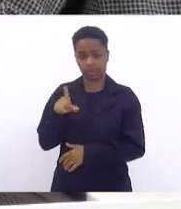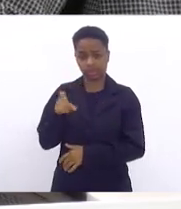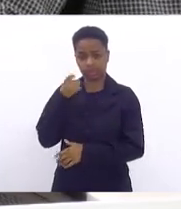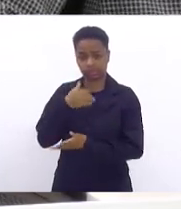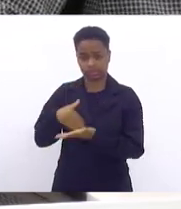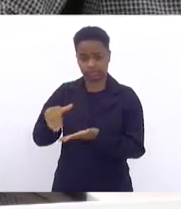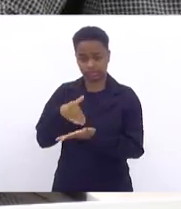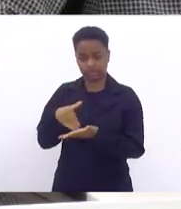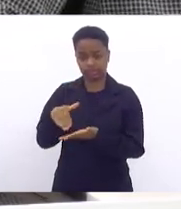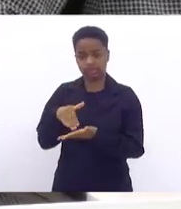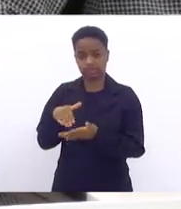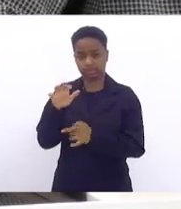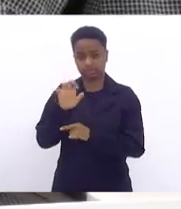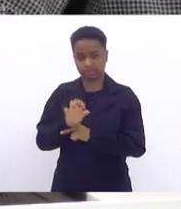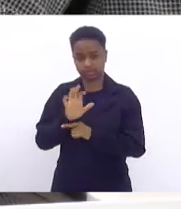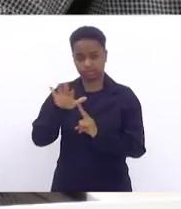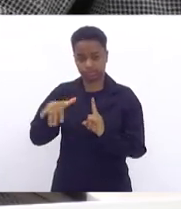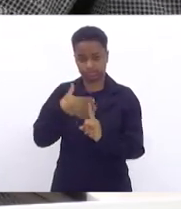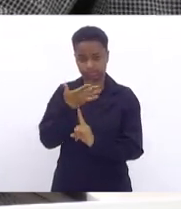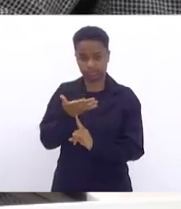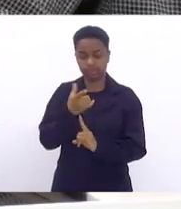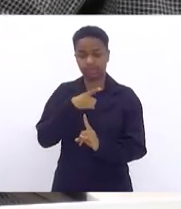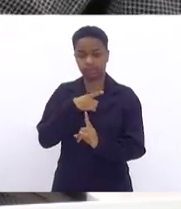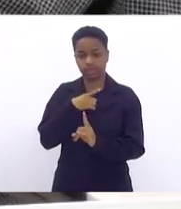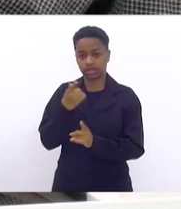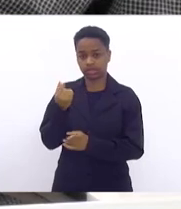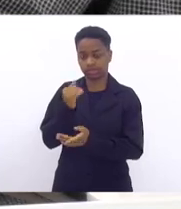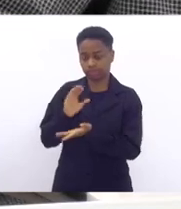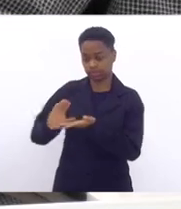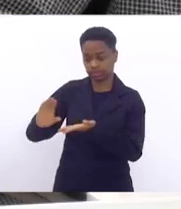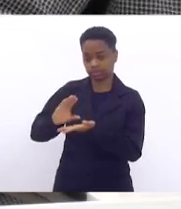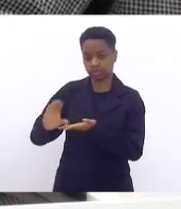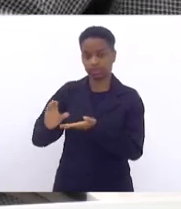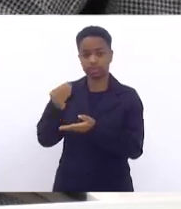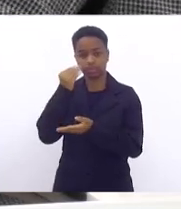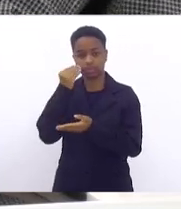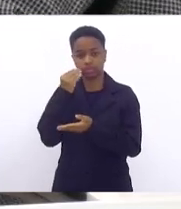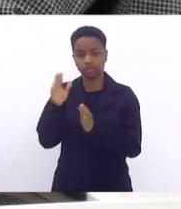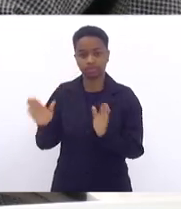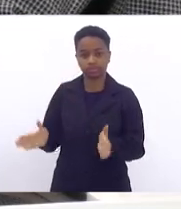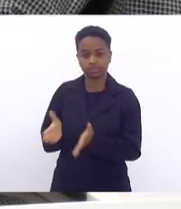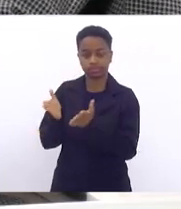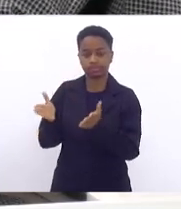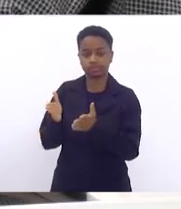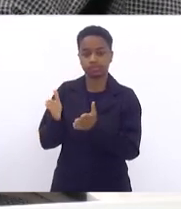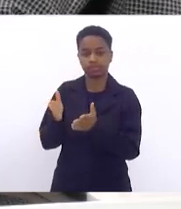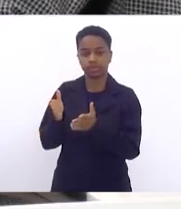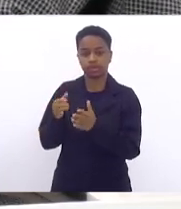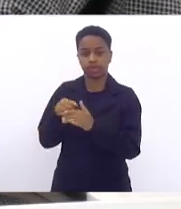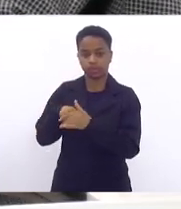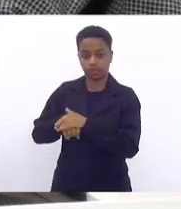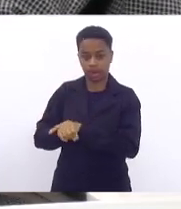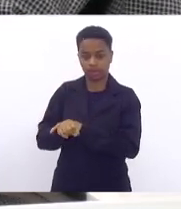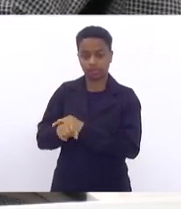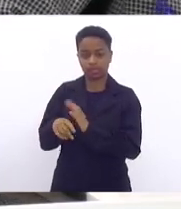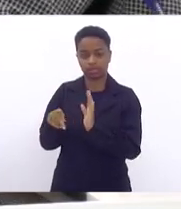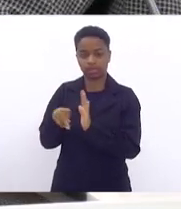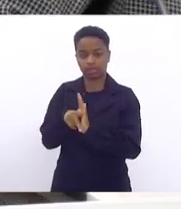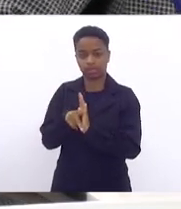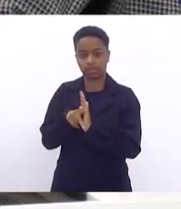Ambiente, o que acontecia? A gente tinha um fundo para implementar os parques, que era o Fundo da Mata Atlântica. Mas